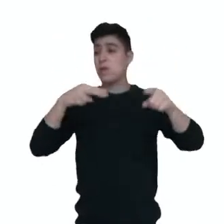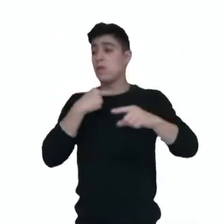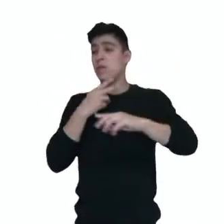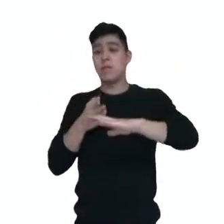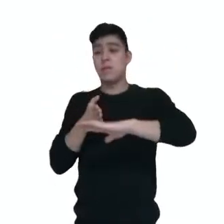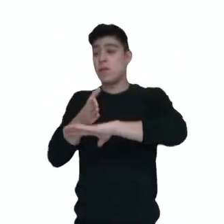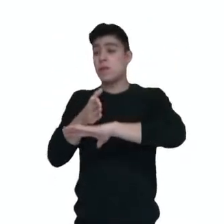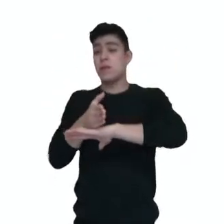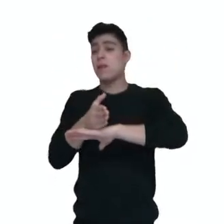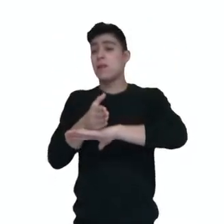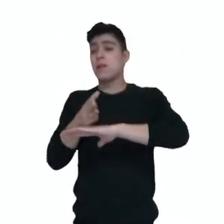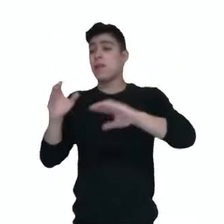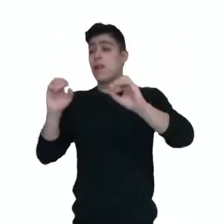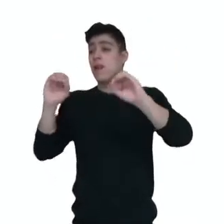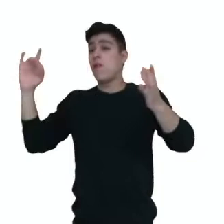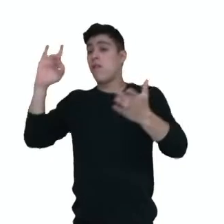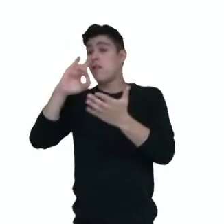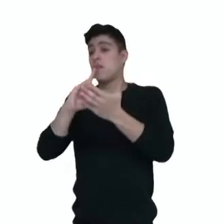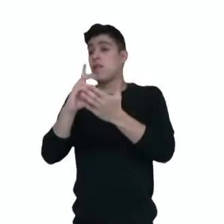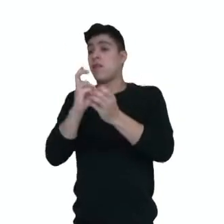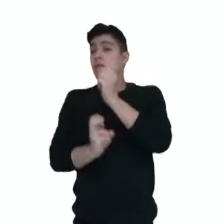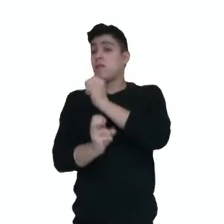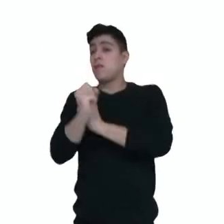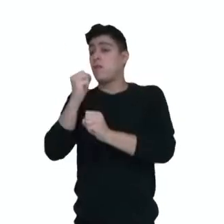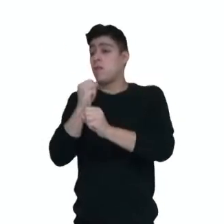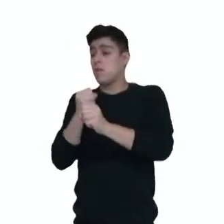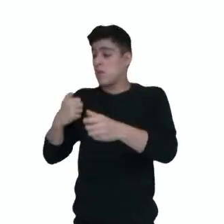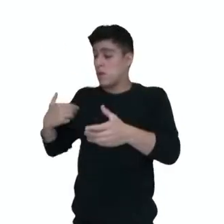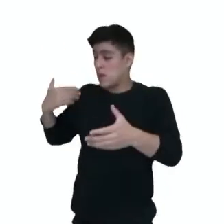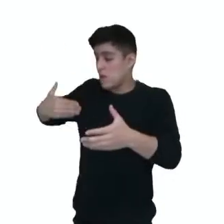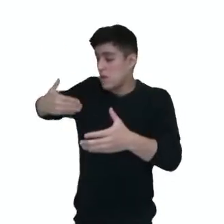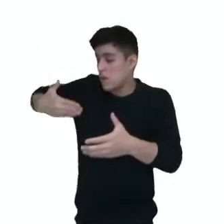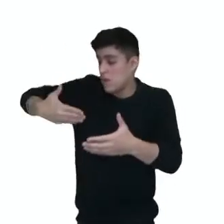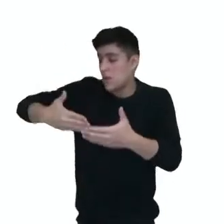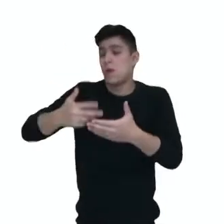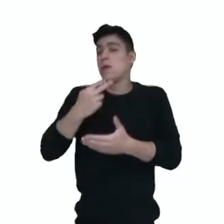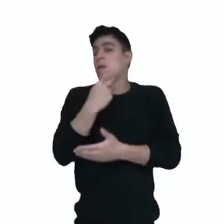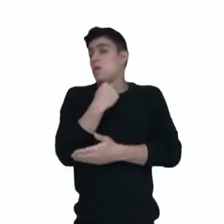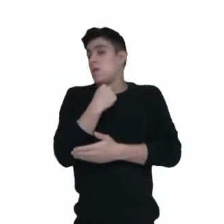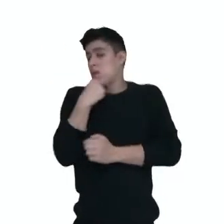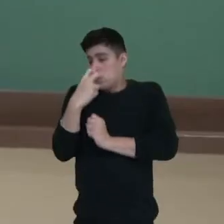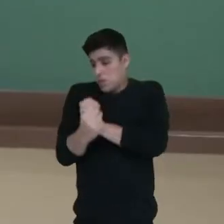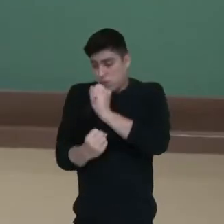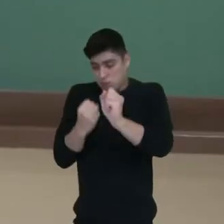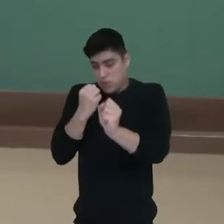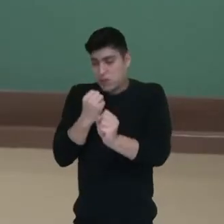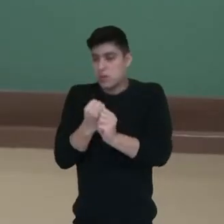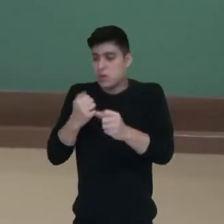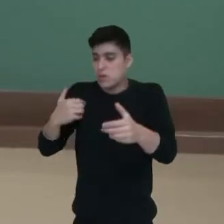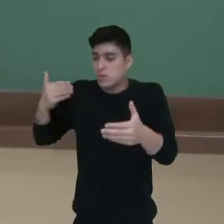nos últimos 5 anos. Então, ele não pode ser profissional ali dentro